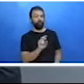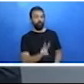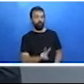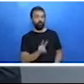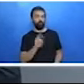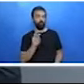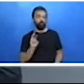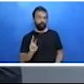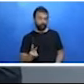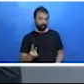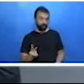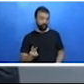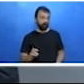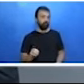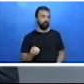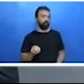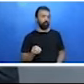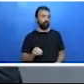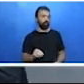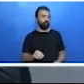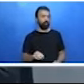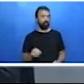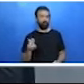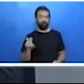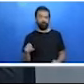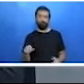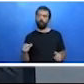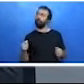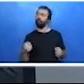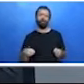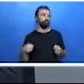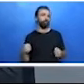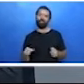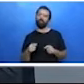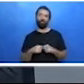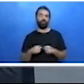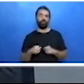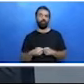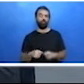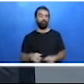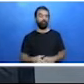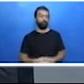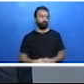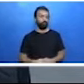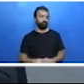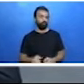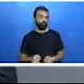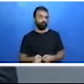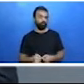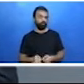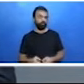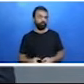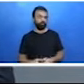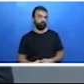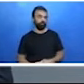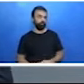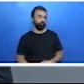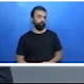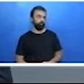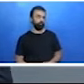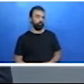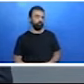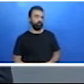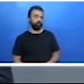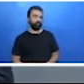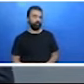2, 3 e 5 não precisa fazer. Professora, eu não lembro mais, eu esqueci. Dá